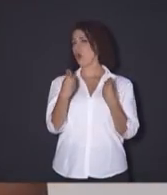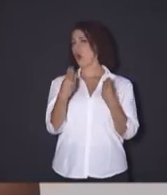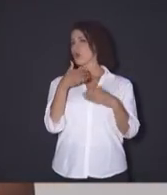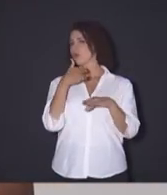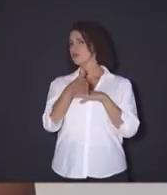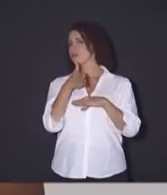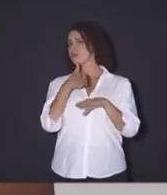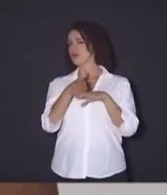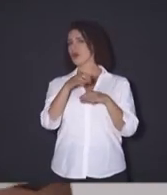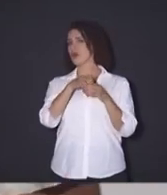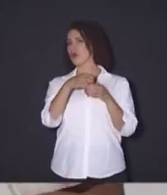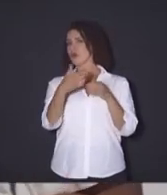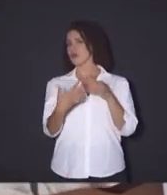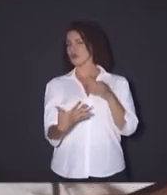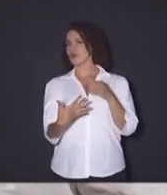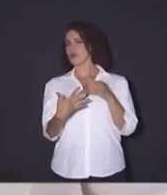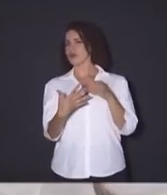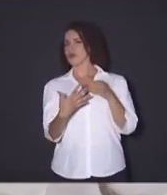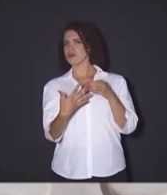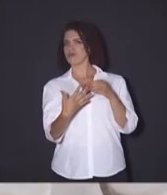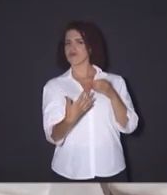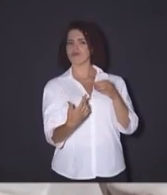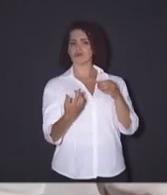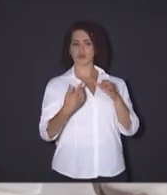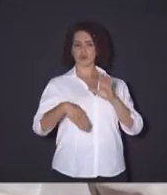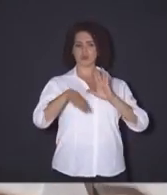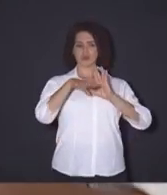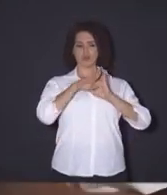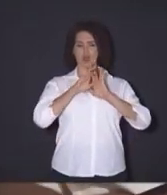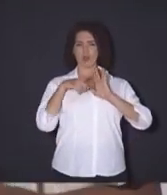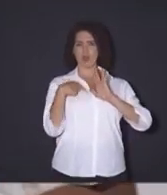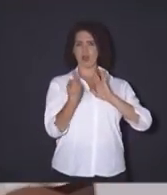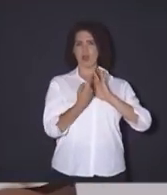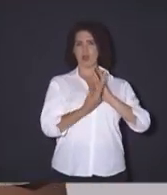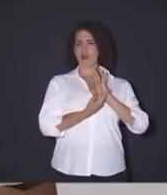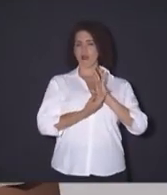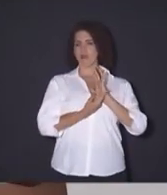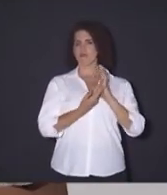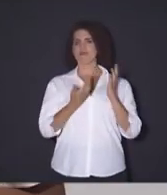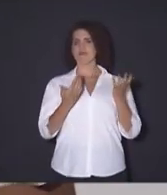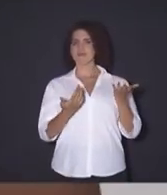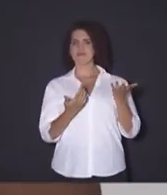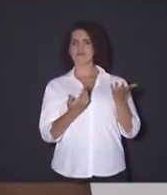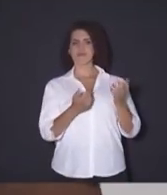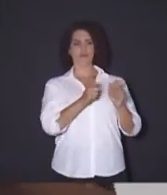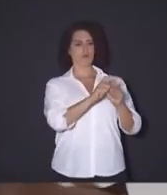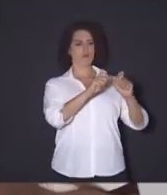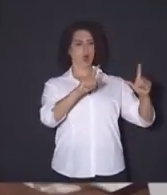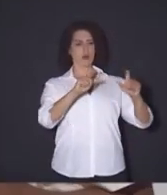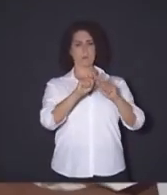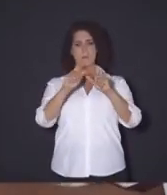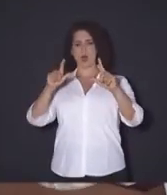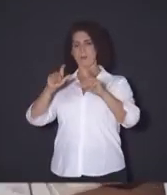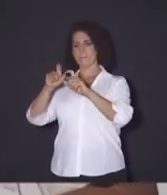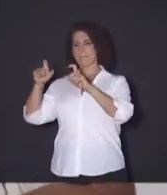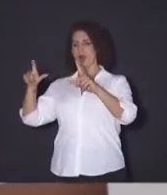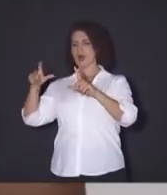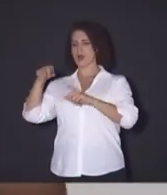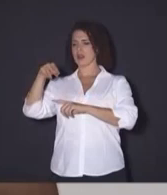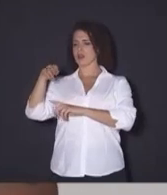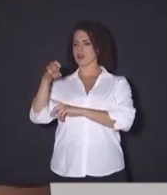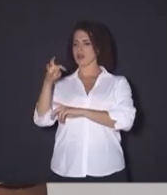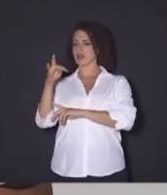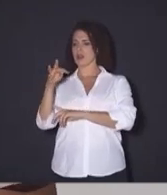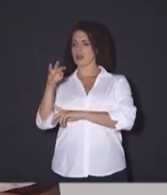esses conteúdos ele chega a nós no nosso dia a dia será que essas plataformas como netflix ou na